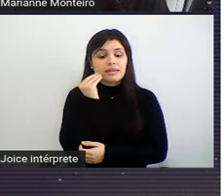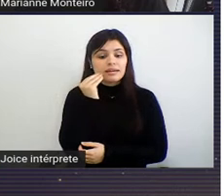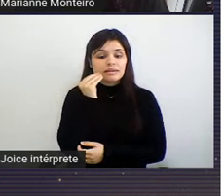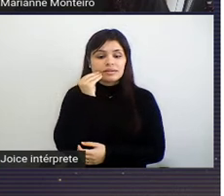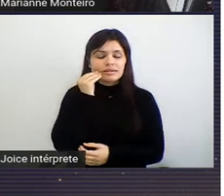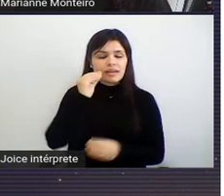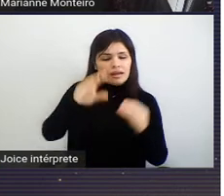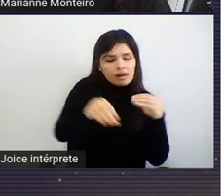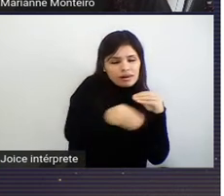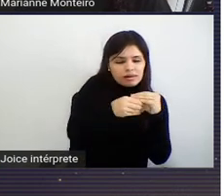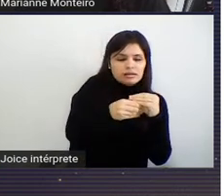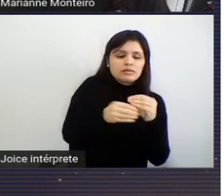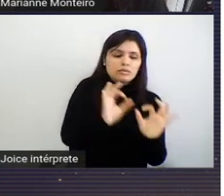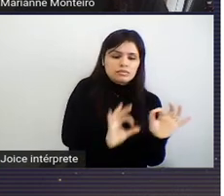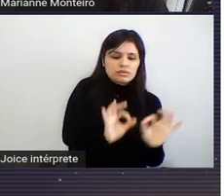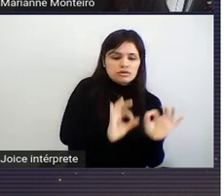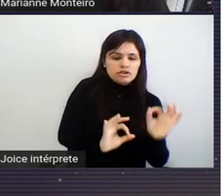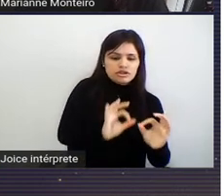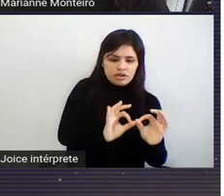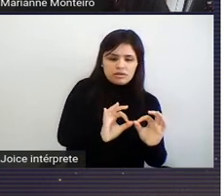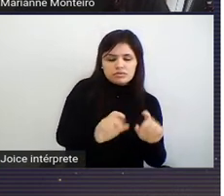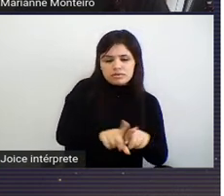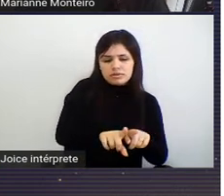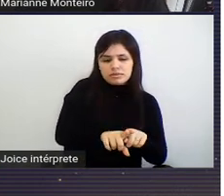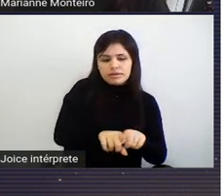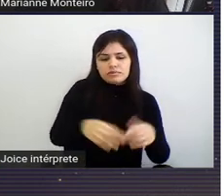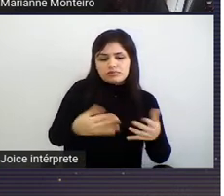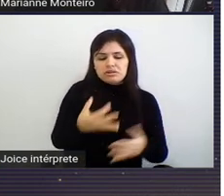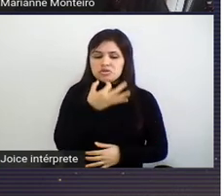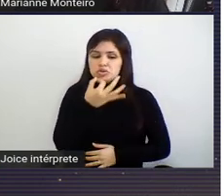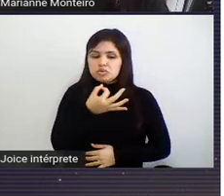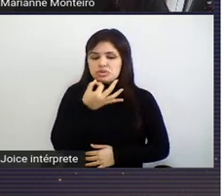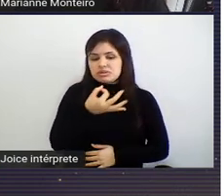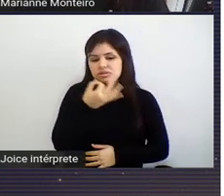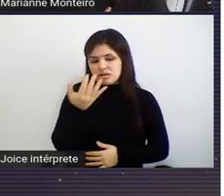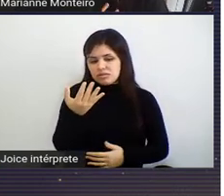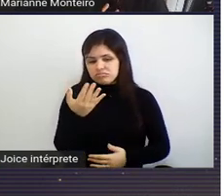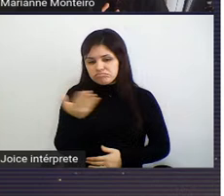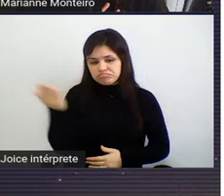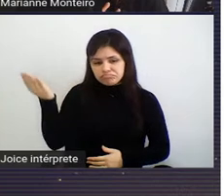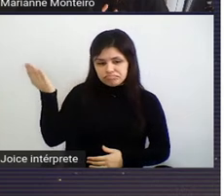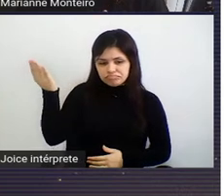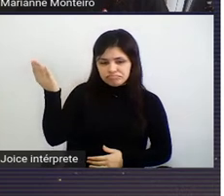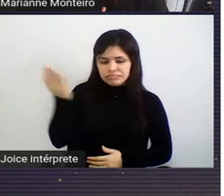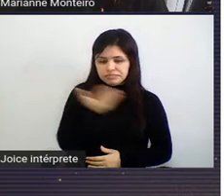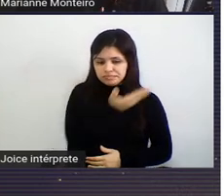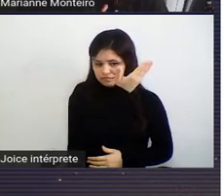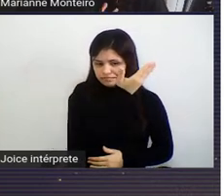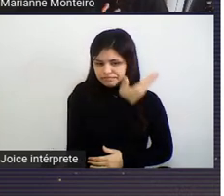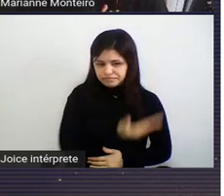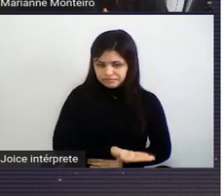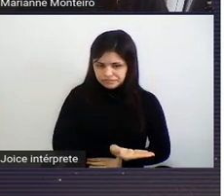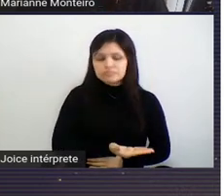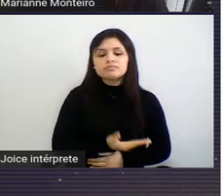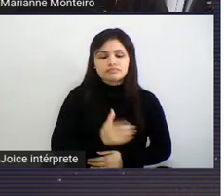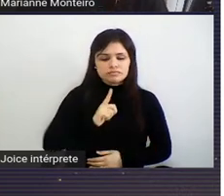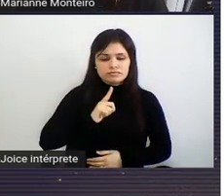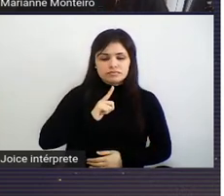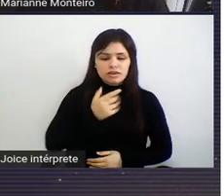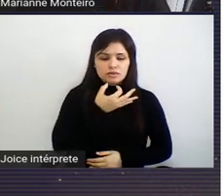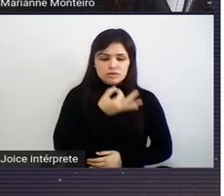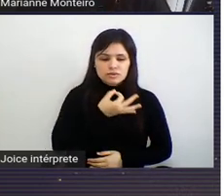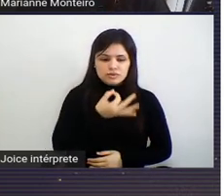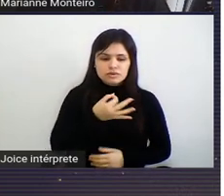É uma boa ideia também. Eu deixei algumas sugestões de coisas que dá para fazer, como extensões do Google Chrome, é uma coisa que eu fiz durante a graduação, achava